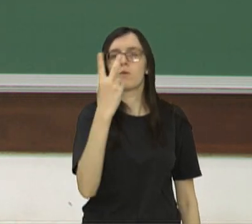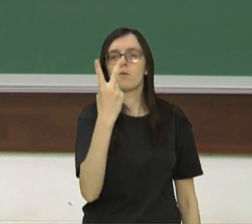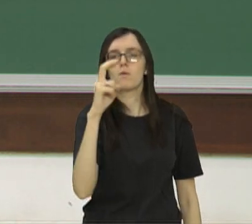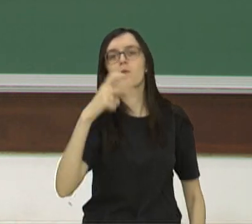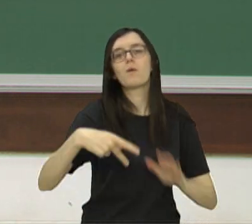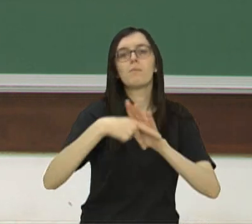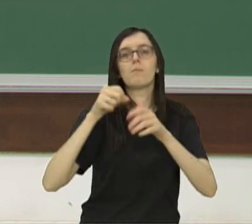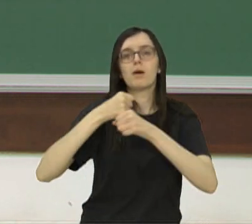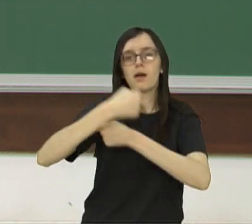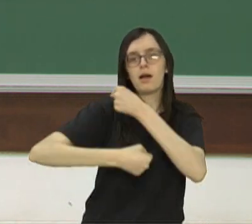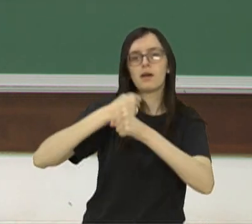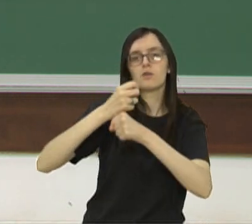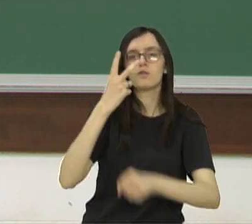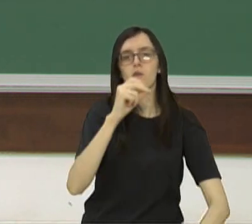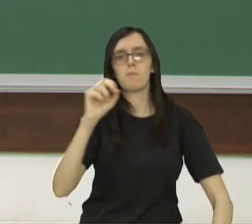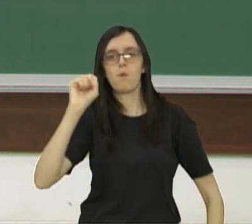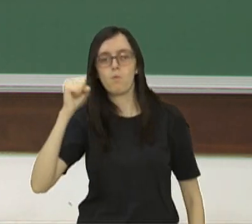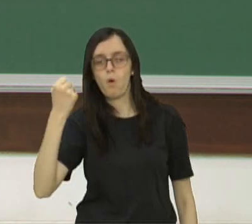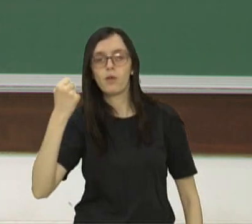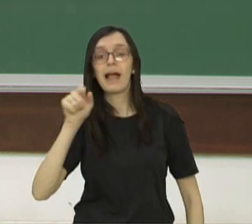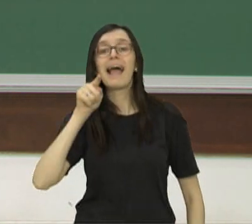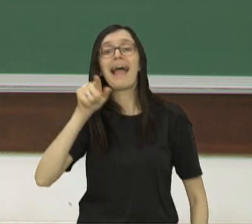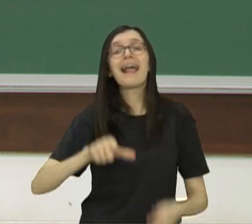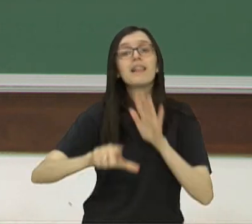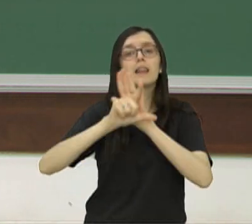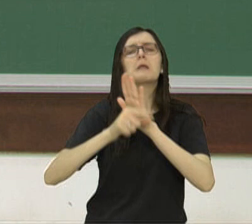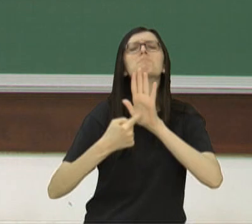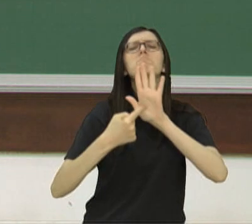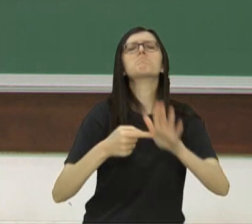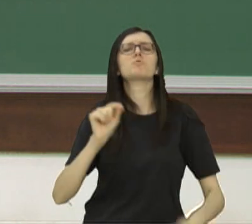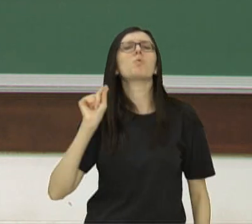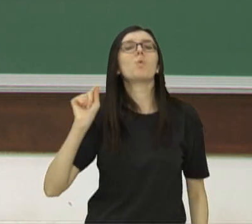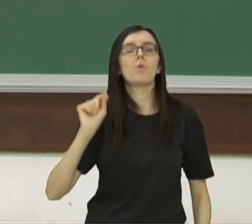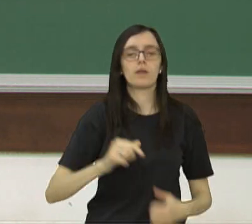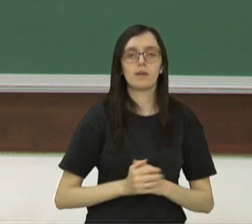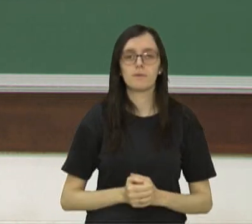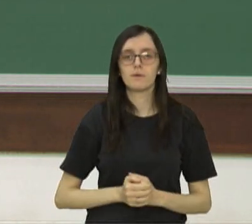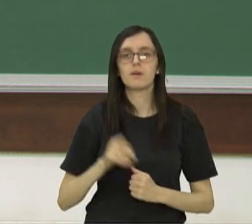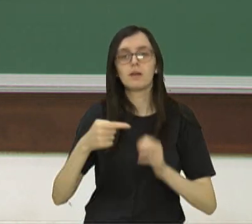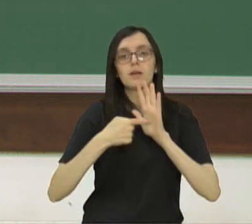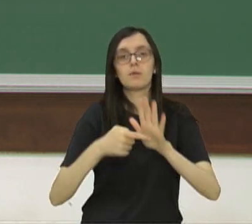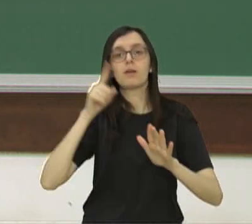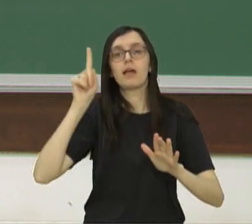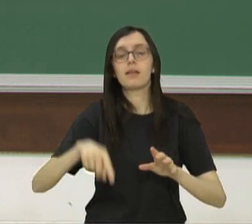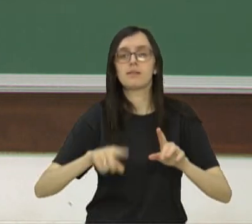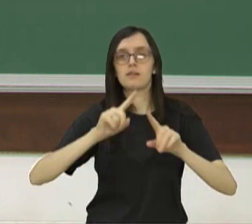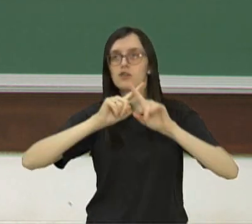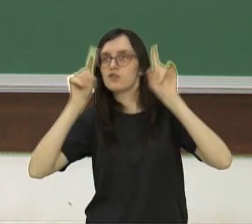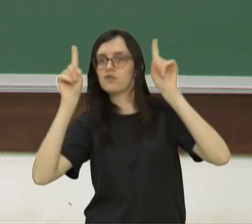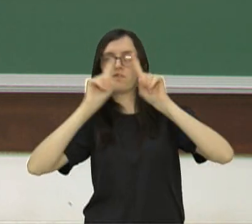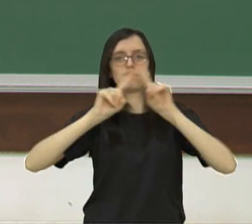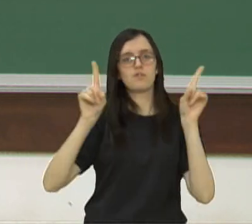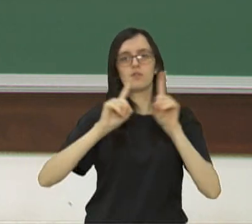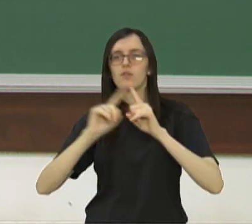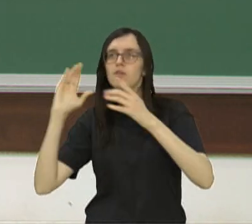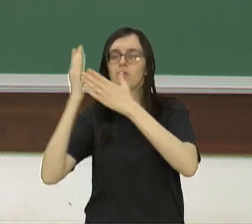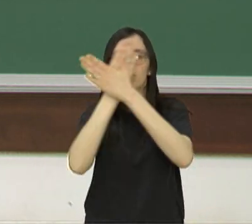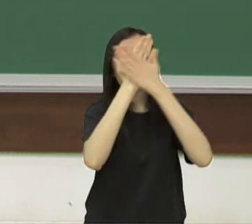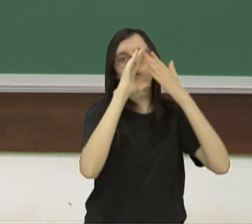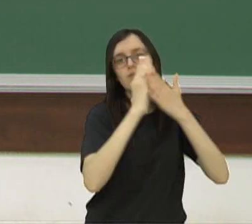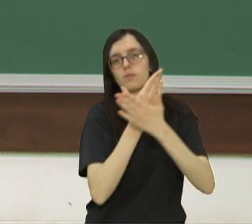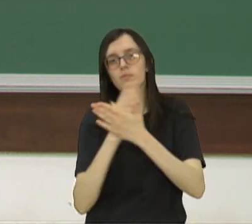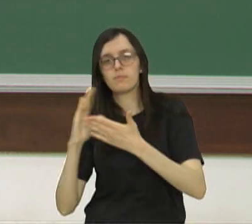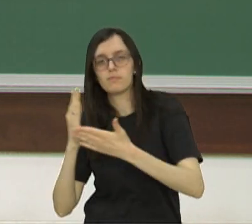12.825 de 2008. Então, essa lei, ela estabelece o quê? Ela estabelece uma diferença na divisão